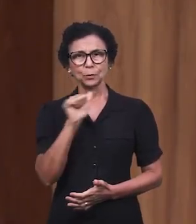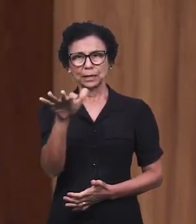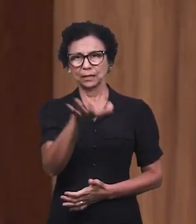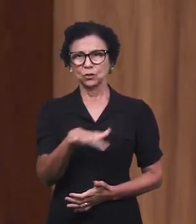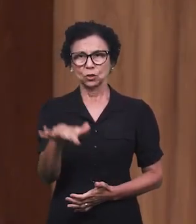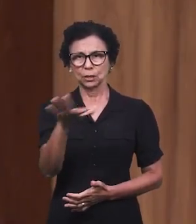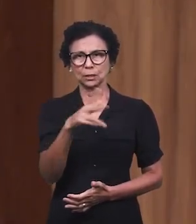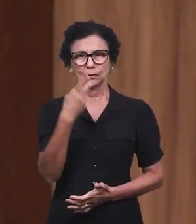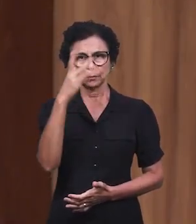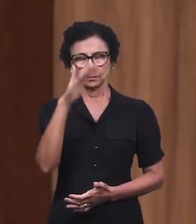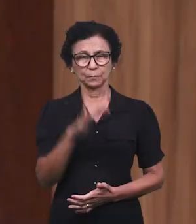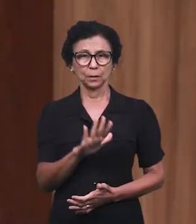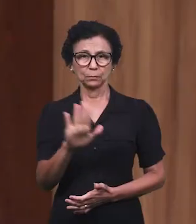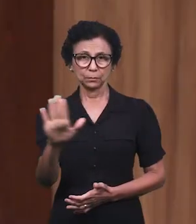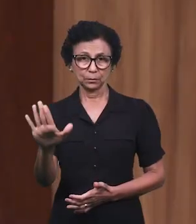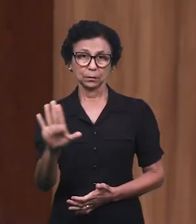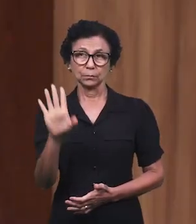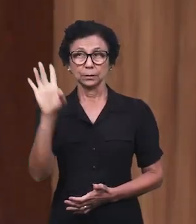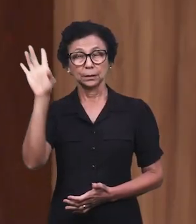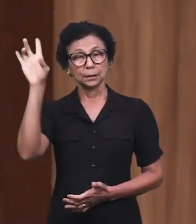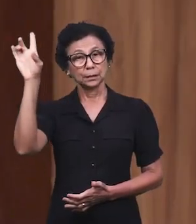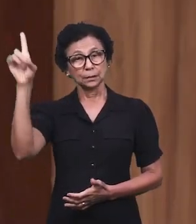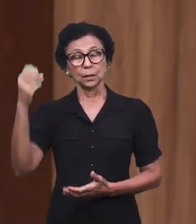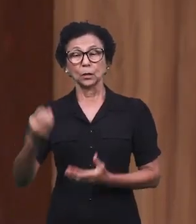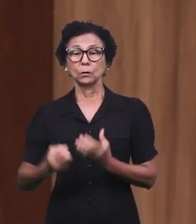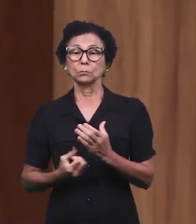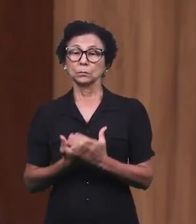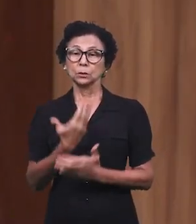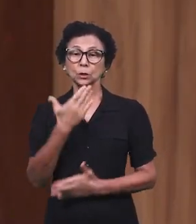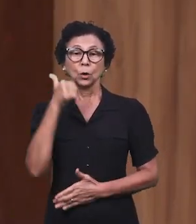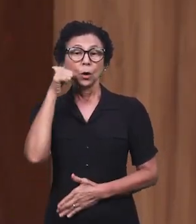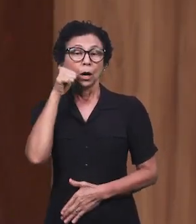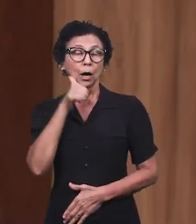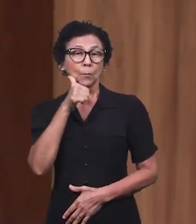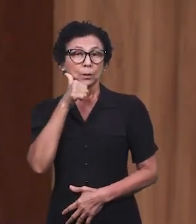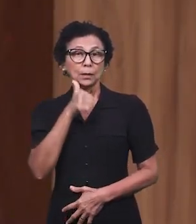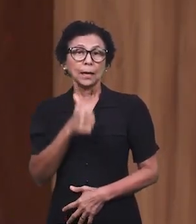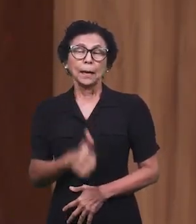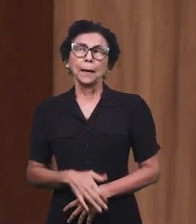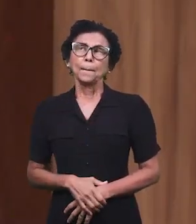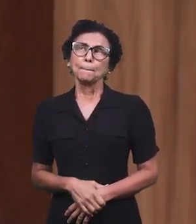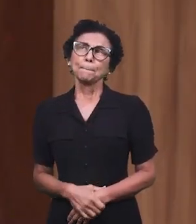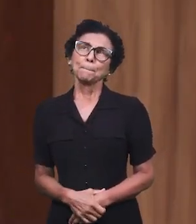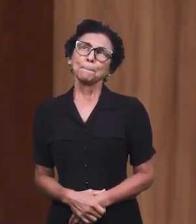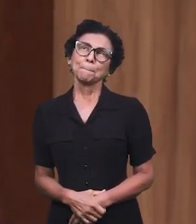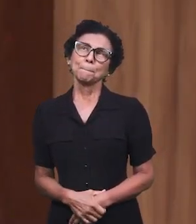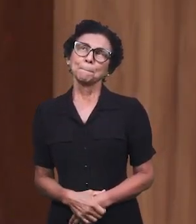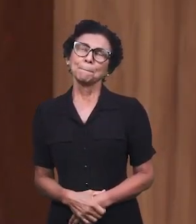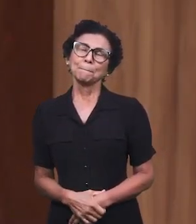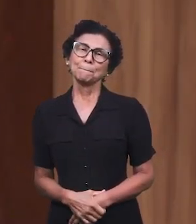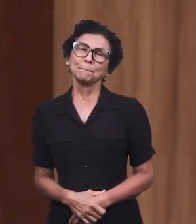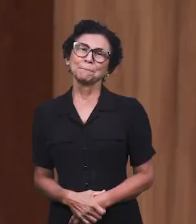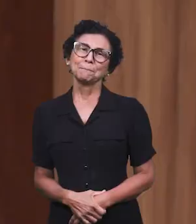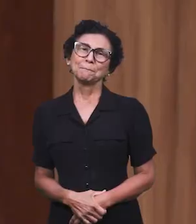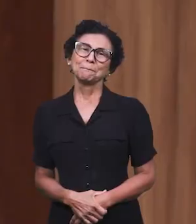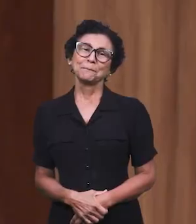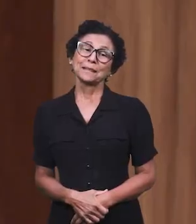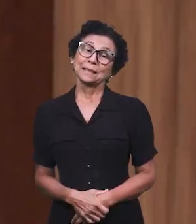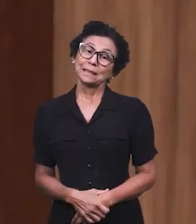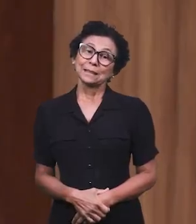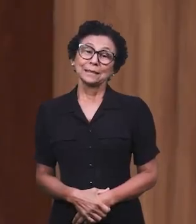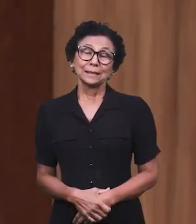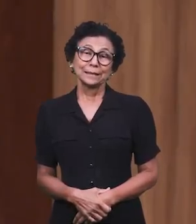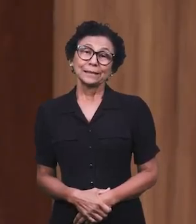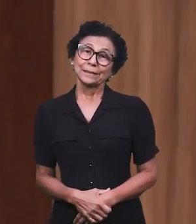mais aflorado, né, de amor, de proteção. Mas o marido precisa de ser um ponto